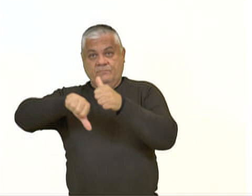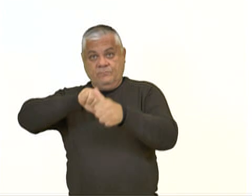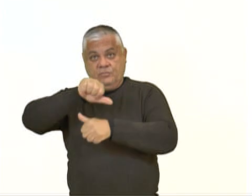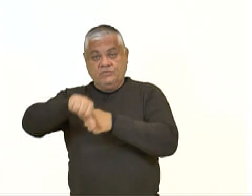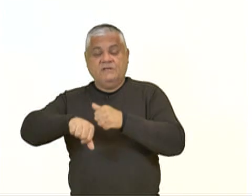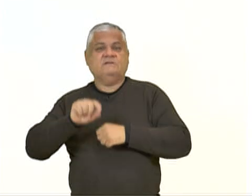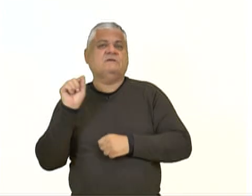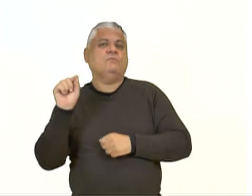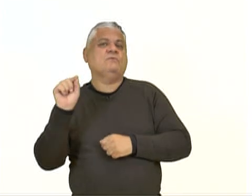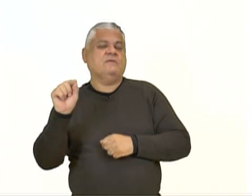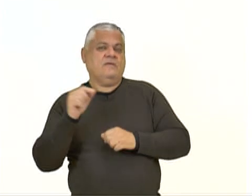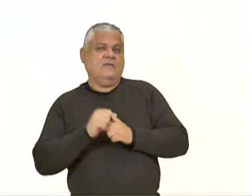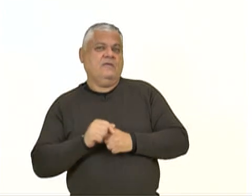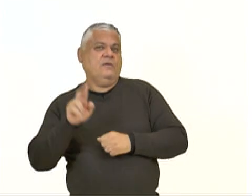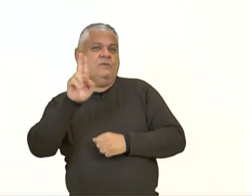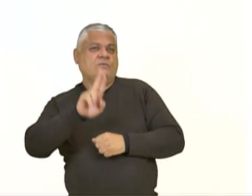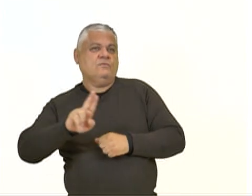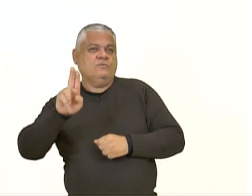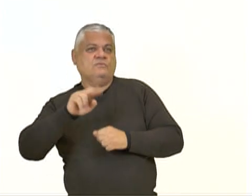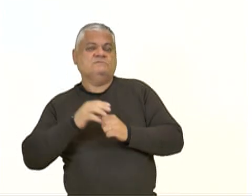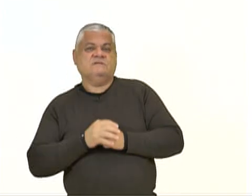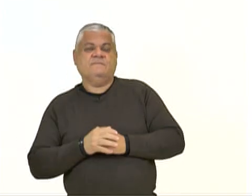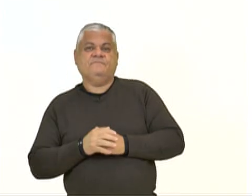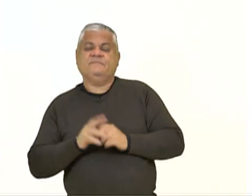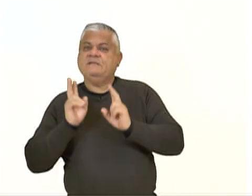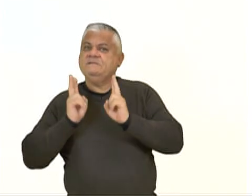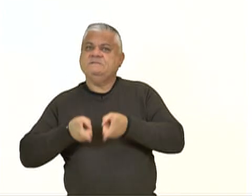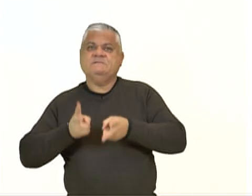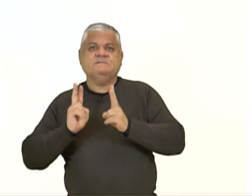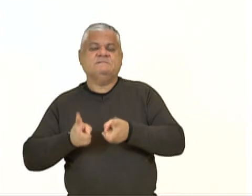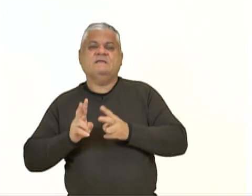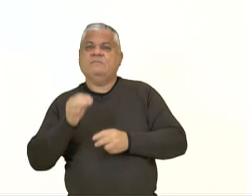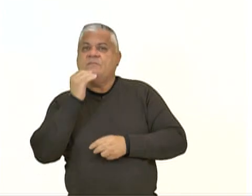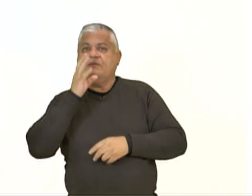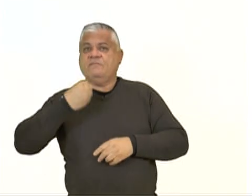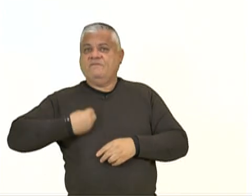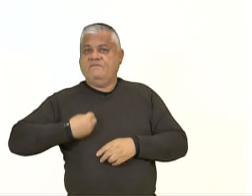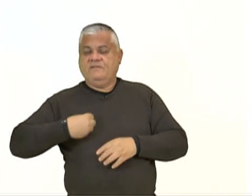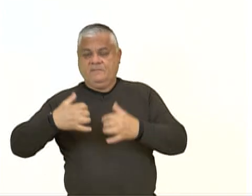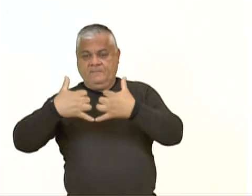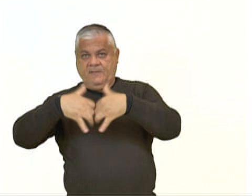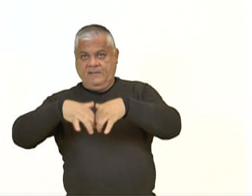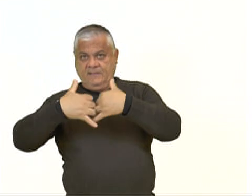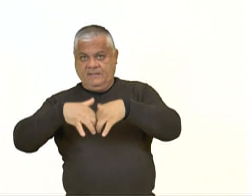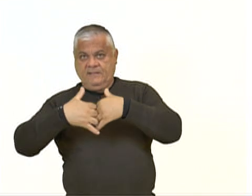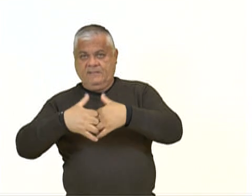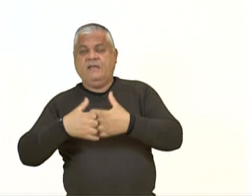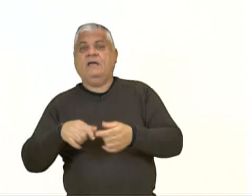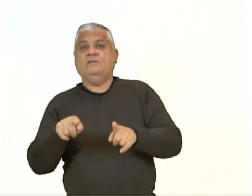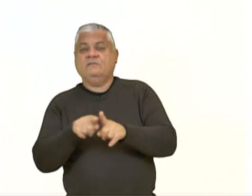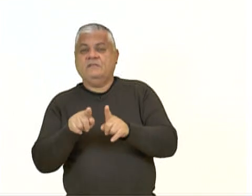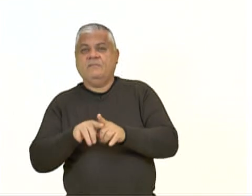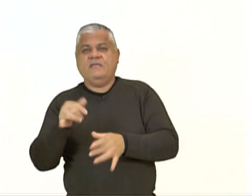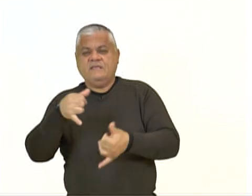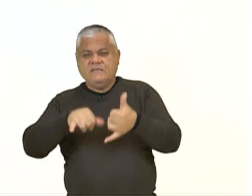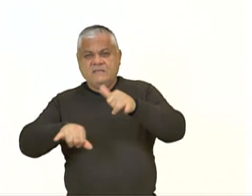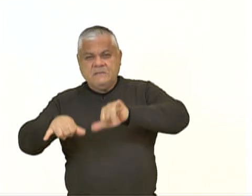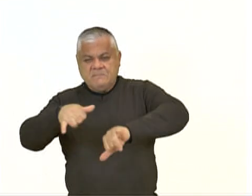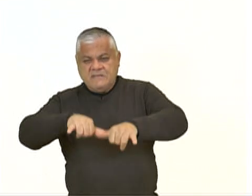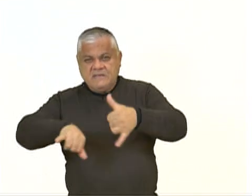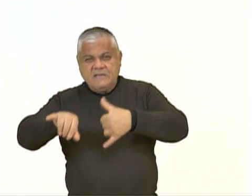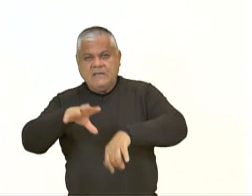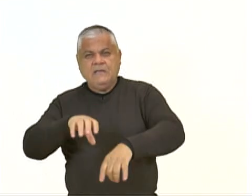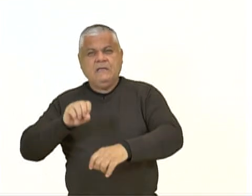corresponde a quê? O que é utilizado? Cada vez, né, maior presença de maquinários, compostos químicos, né, como